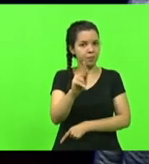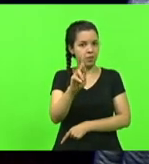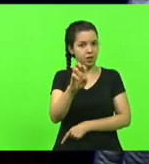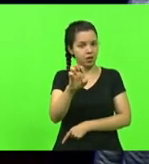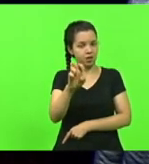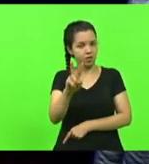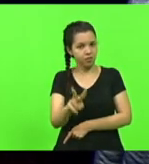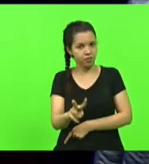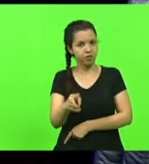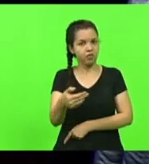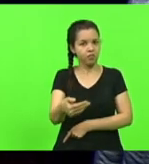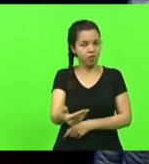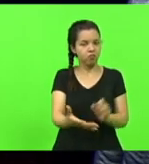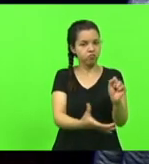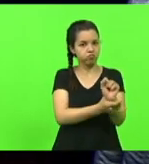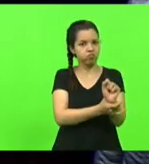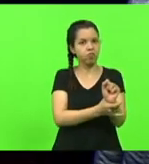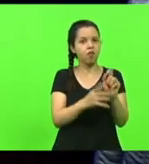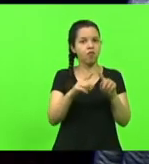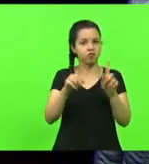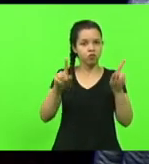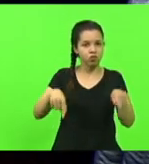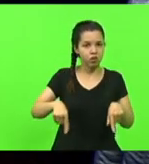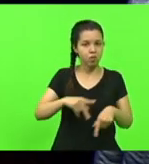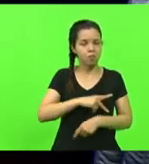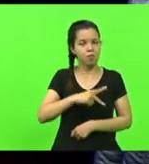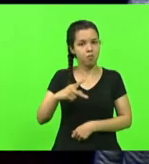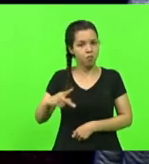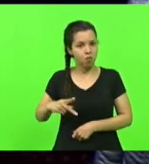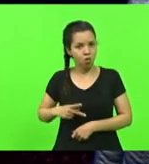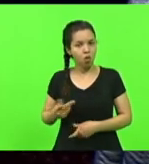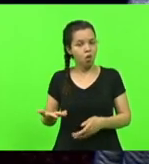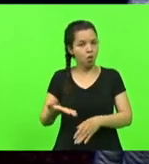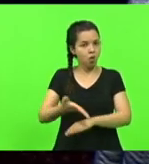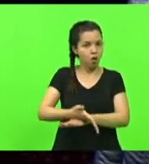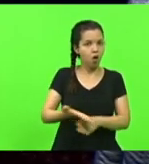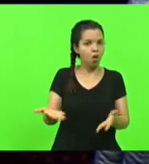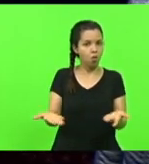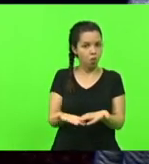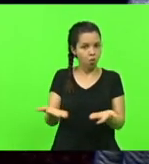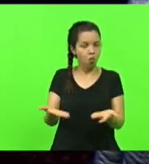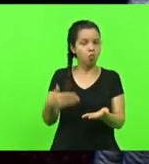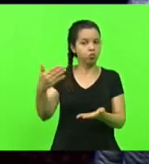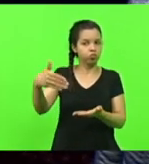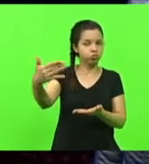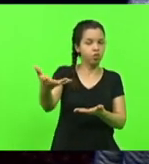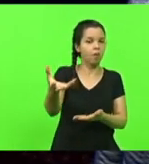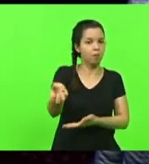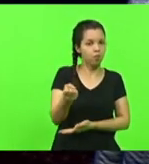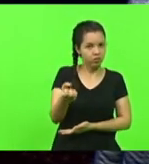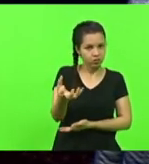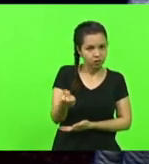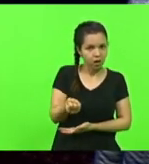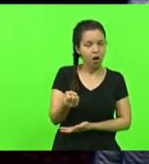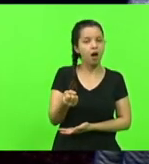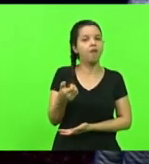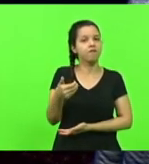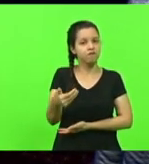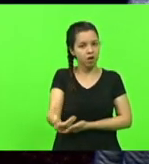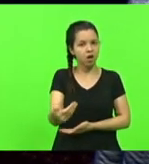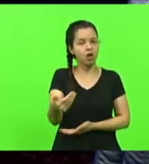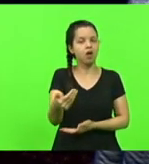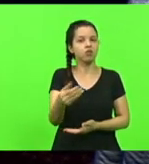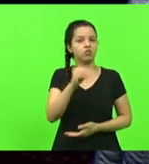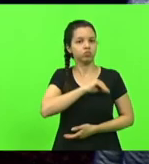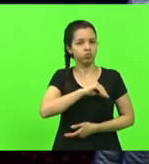garantia para o funcionário público que entra hoje de que, quando ele se aposentar, terá lá o seu aporte